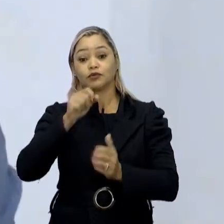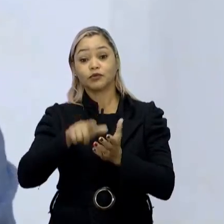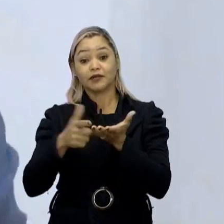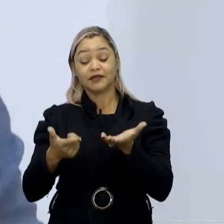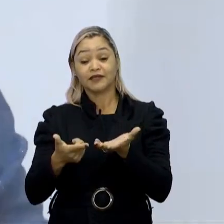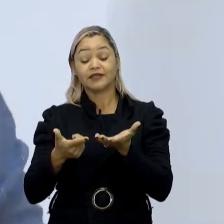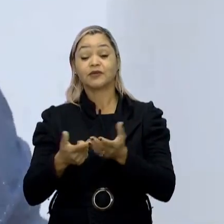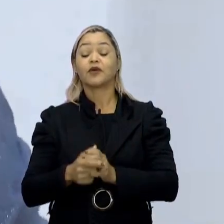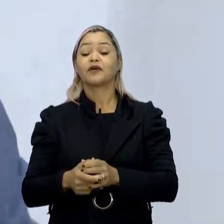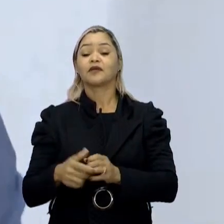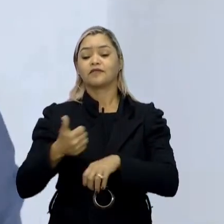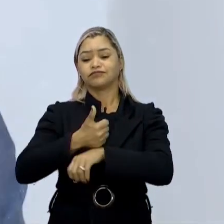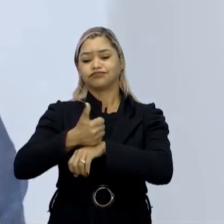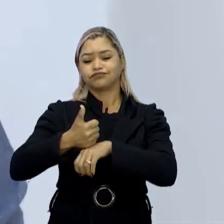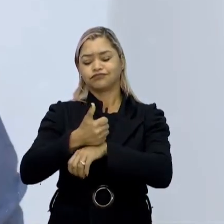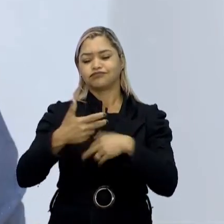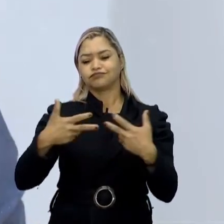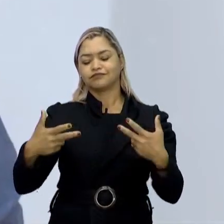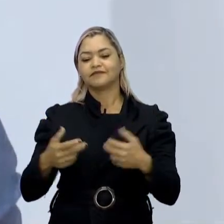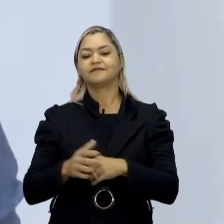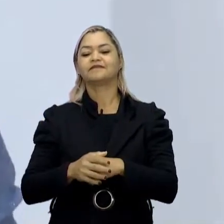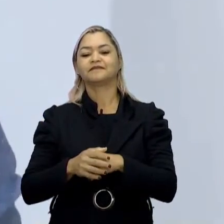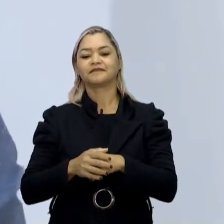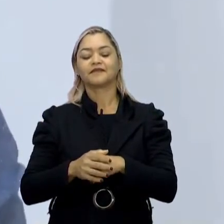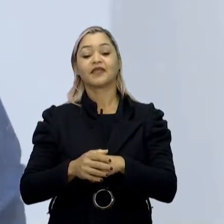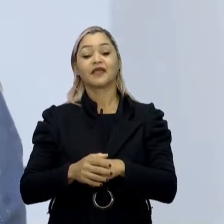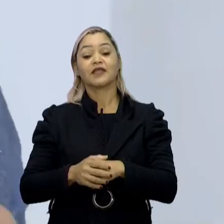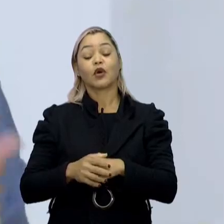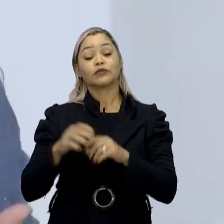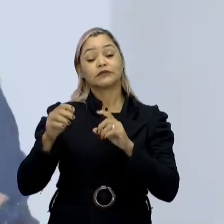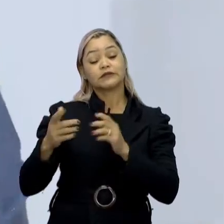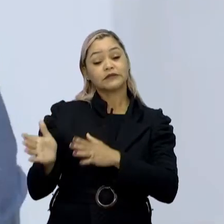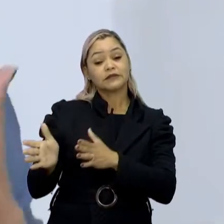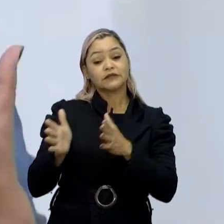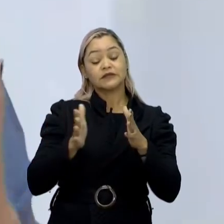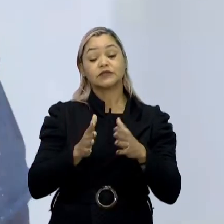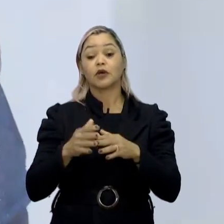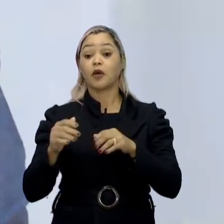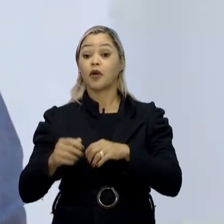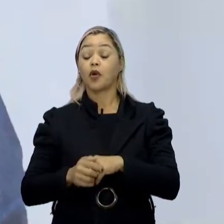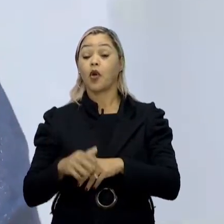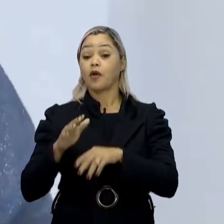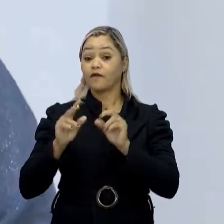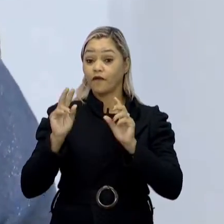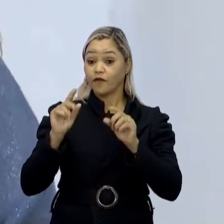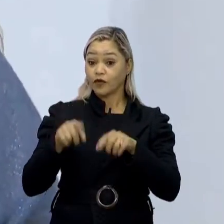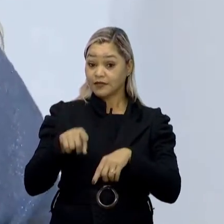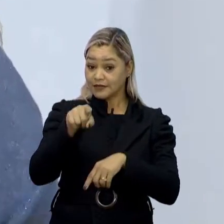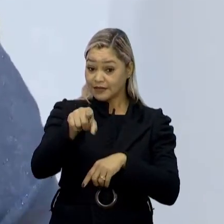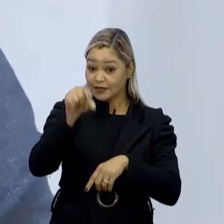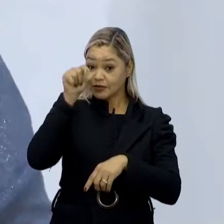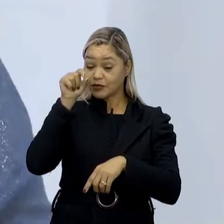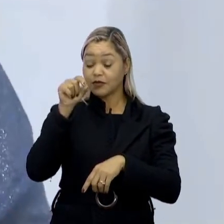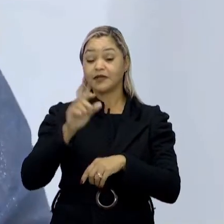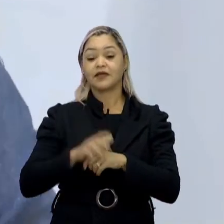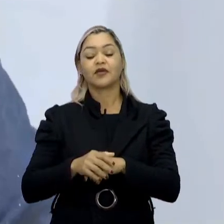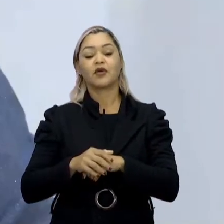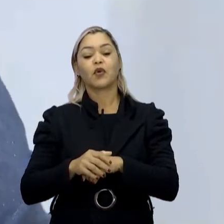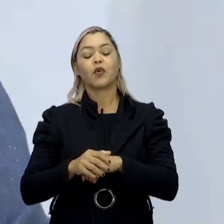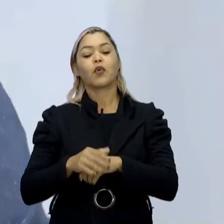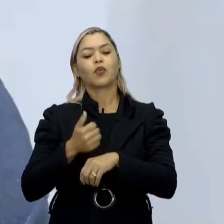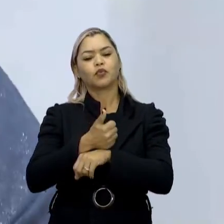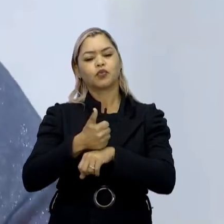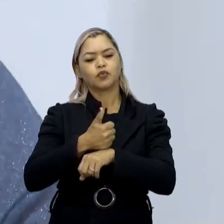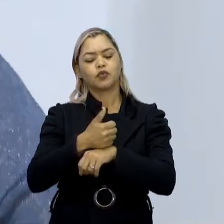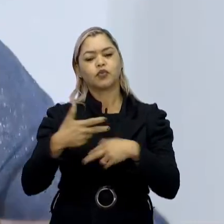nós estamos fazendo bastante no nosso Se Liga na Mídia. Programa esse que você escolheu por achar que tem a ver